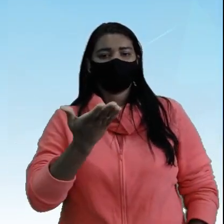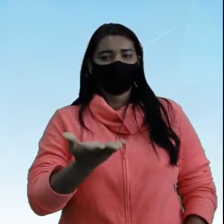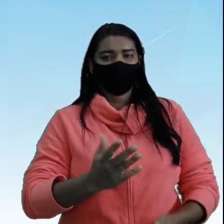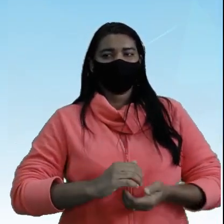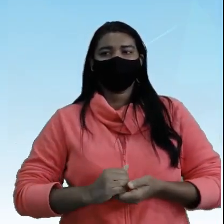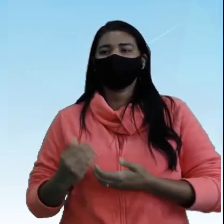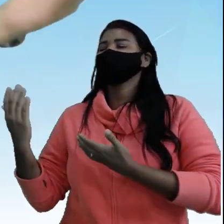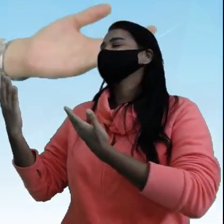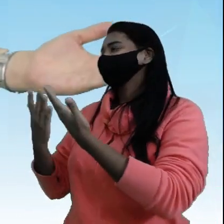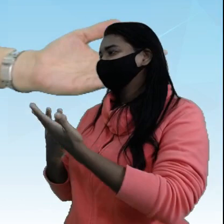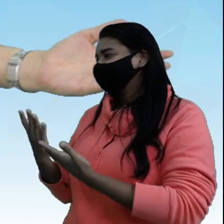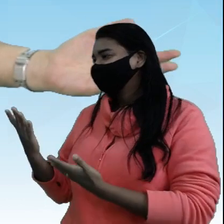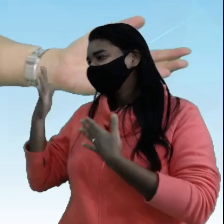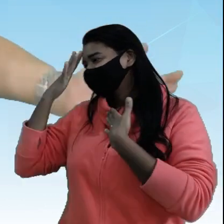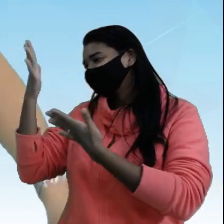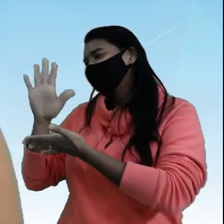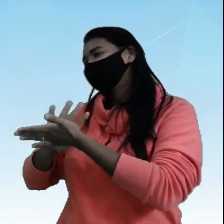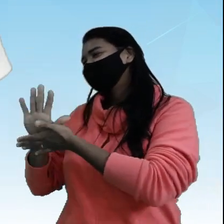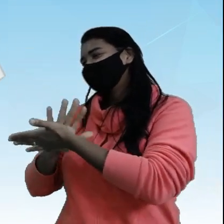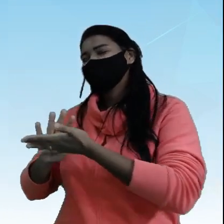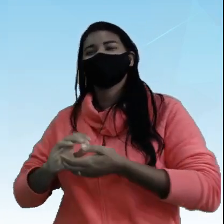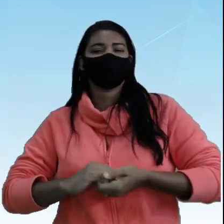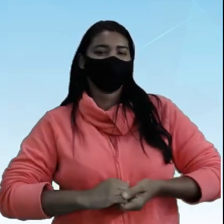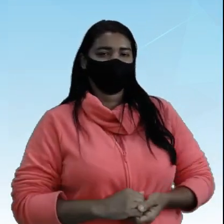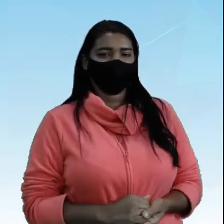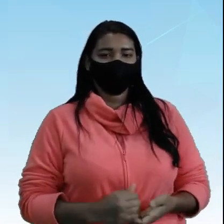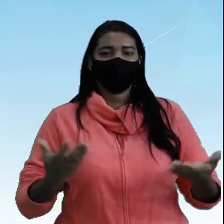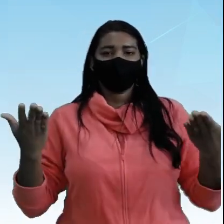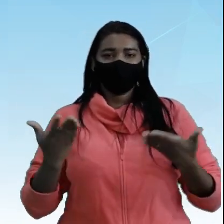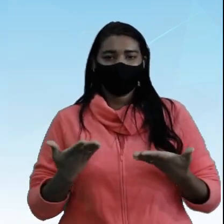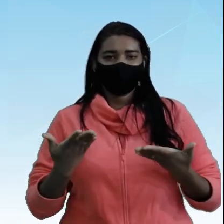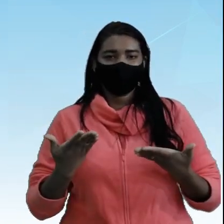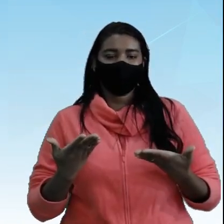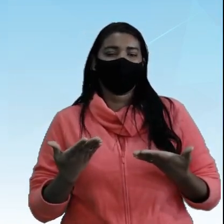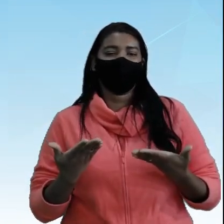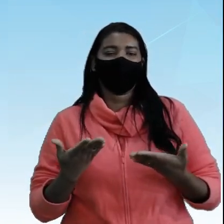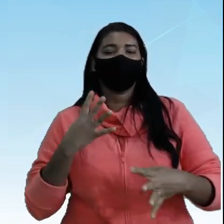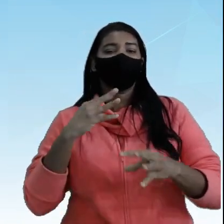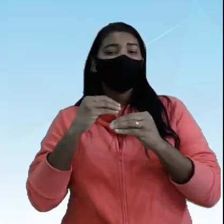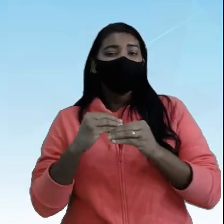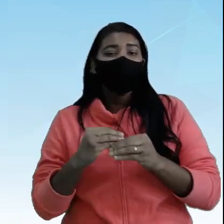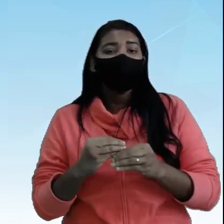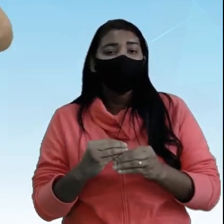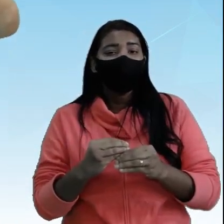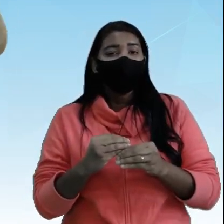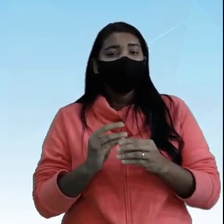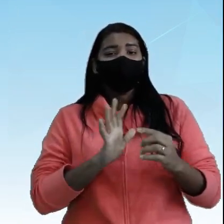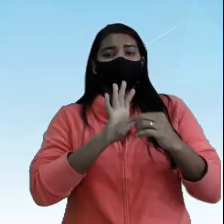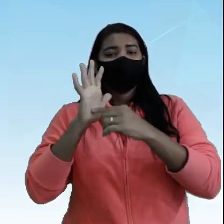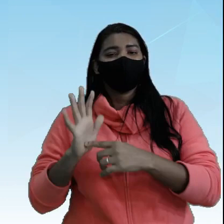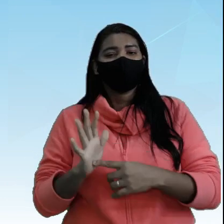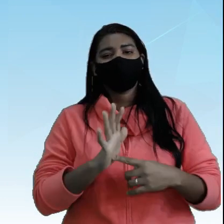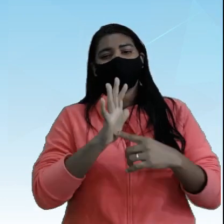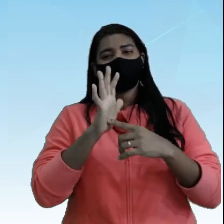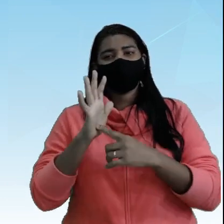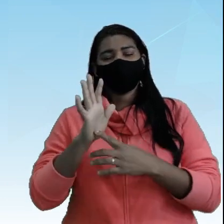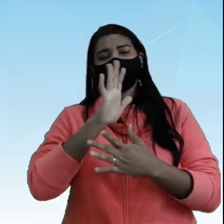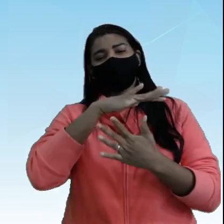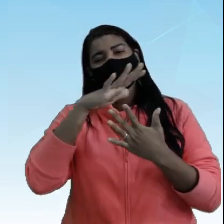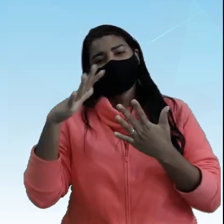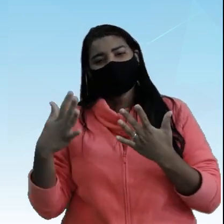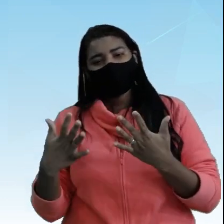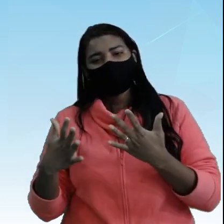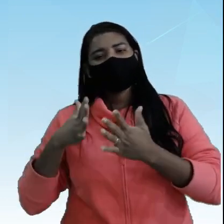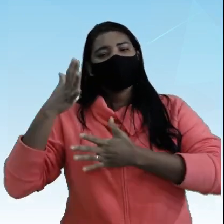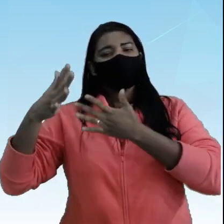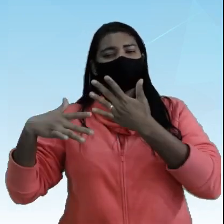essa relação interativa. Muito obrigado, professora. Então, nós temos aqui o quê? O gráfico, os gestos comunicam.